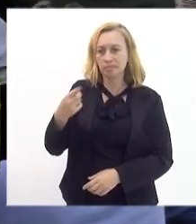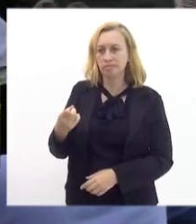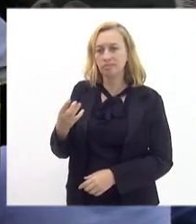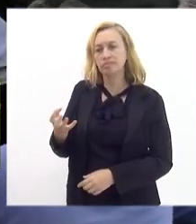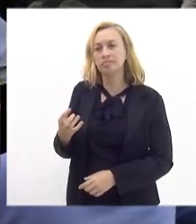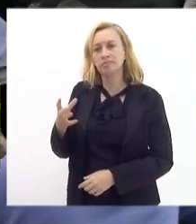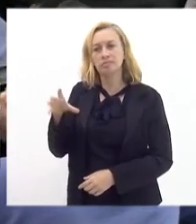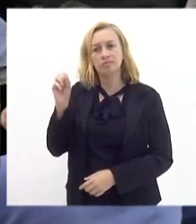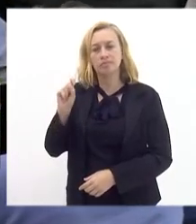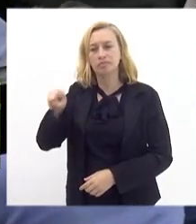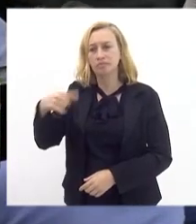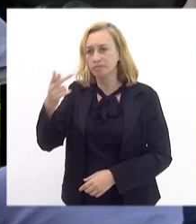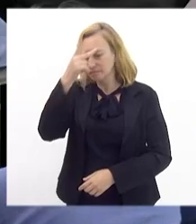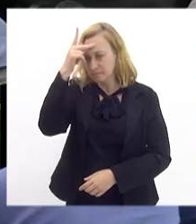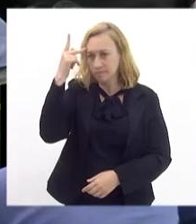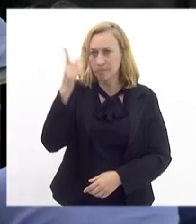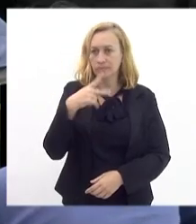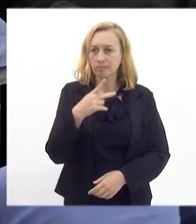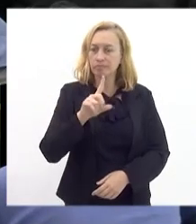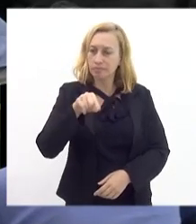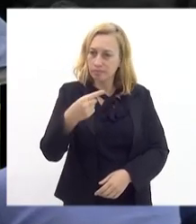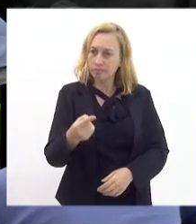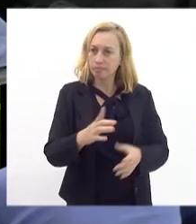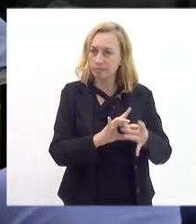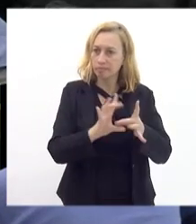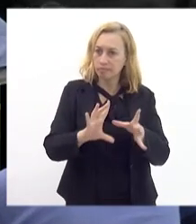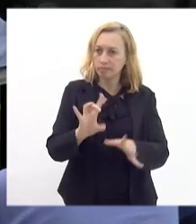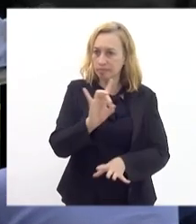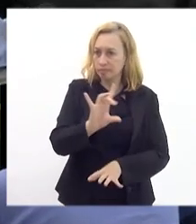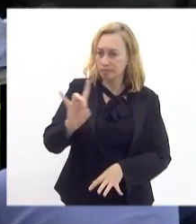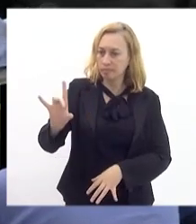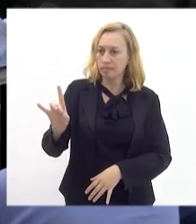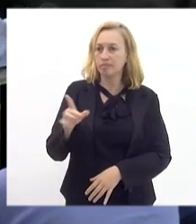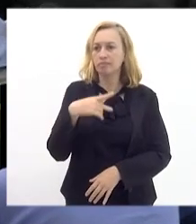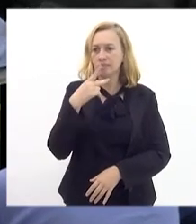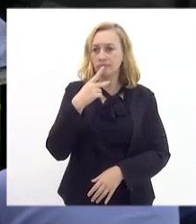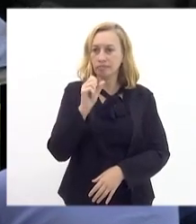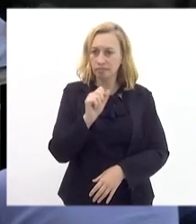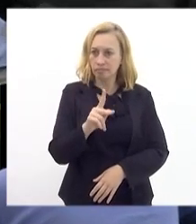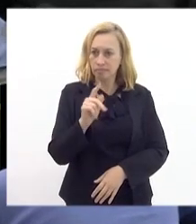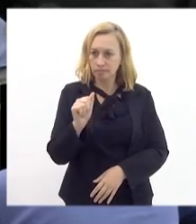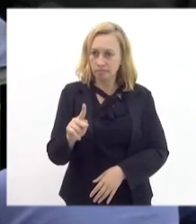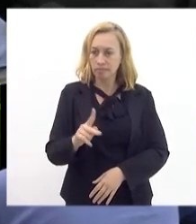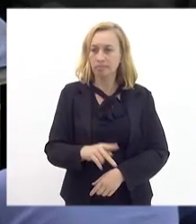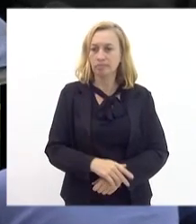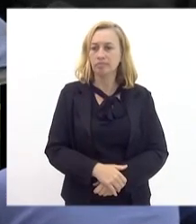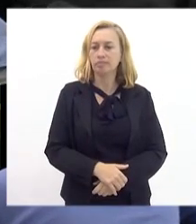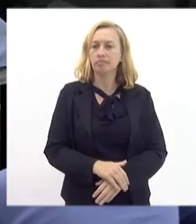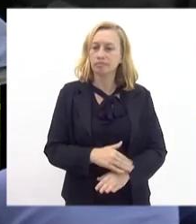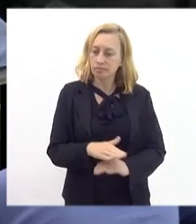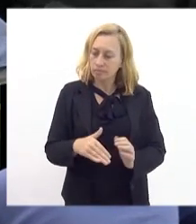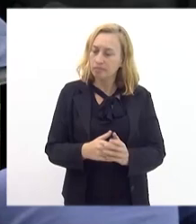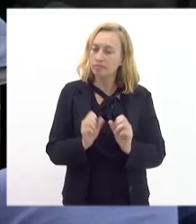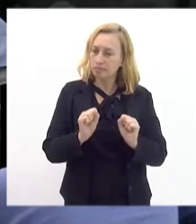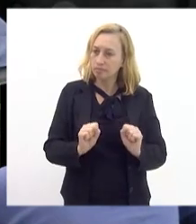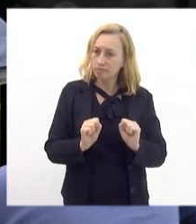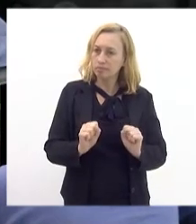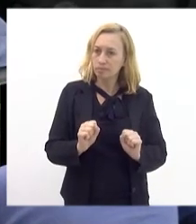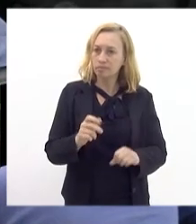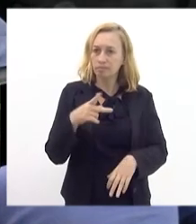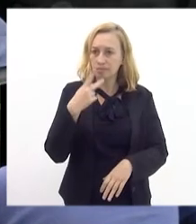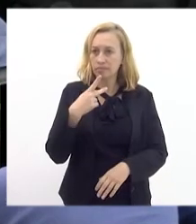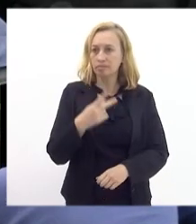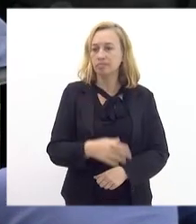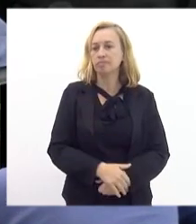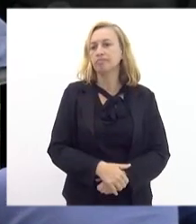público e depois eu vou abrir as palavras vou entender aquela Ok vamos entrar lá para que todos possam ter uma